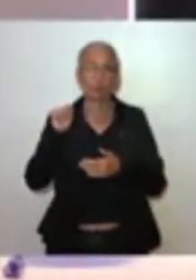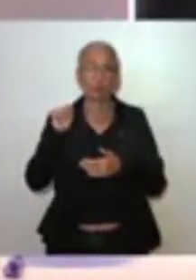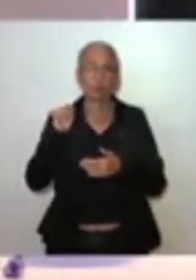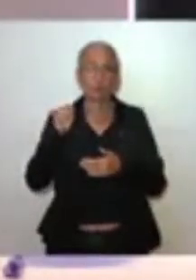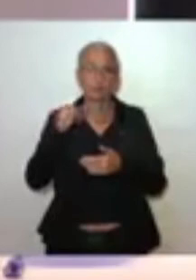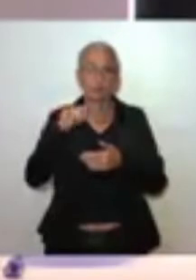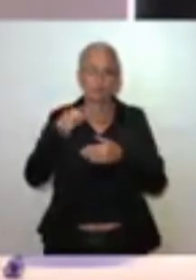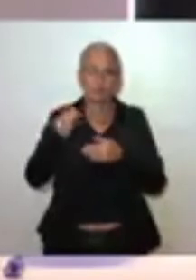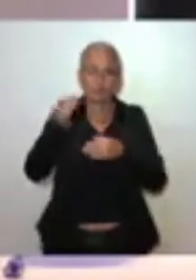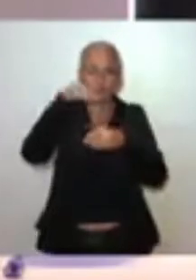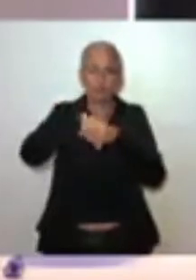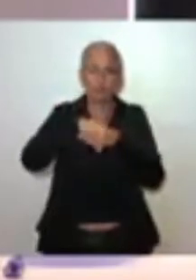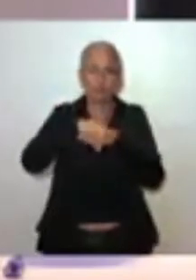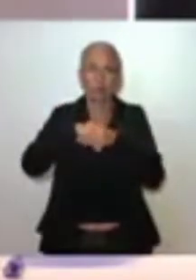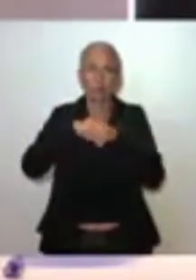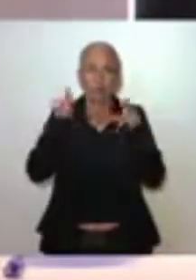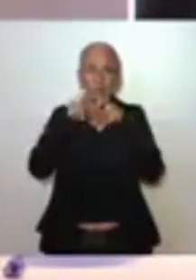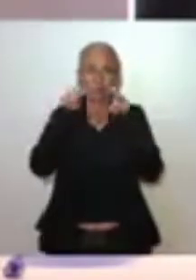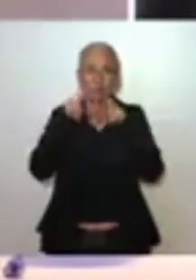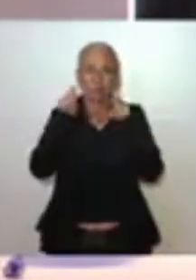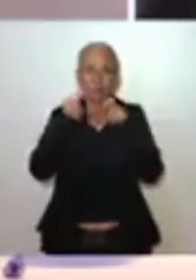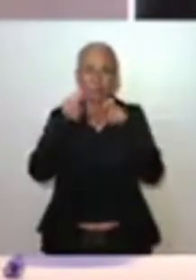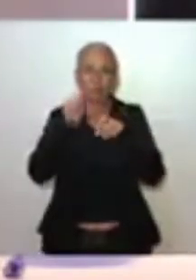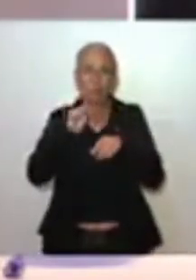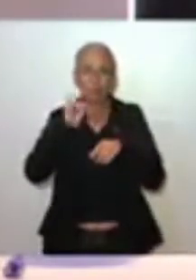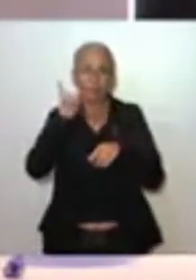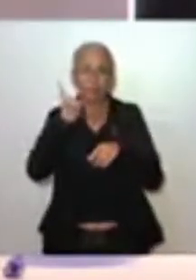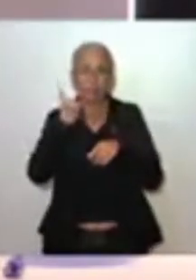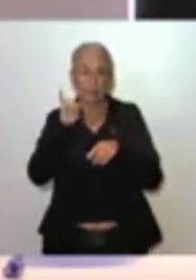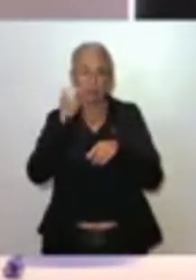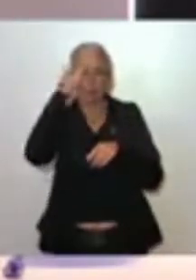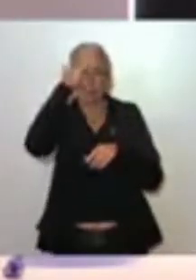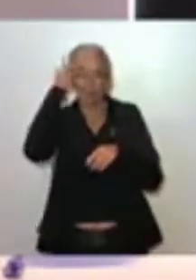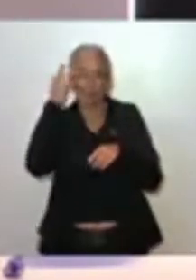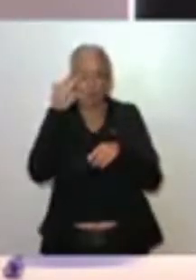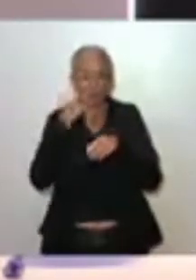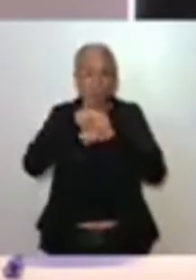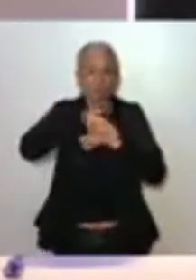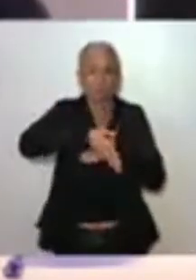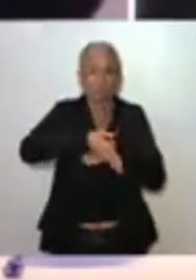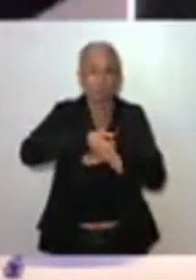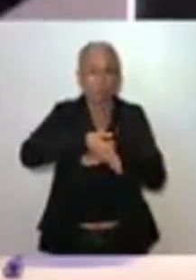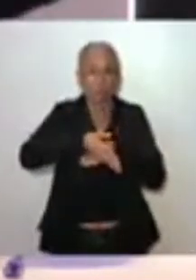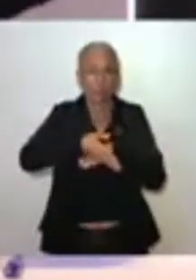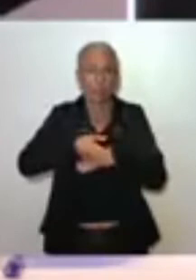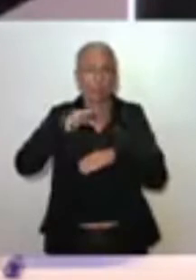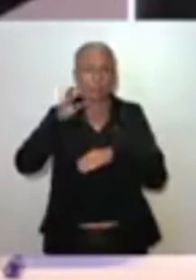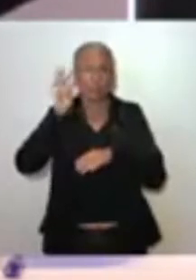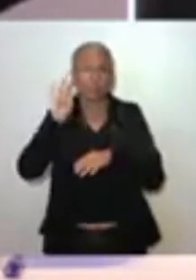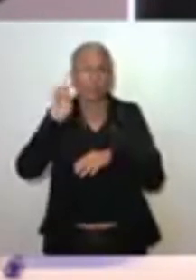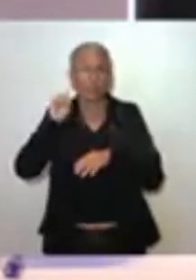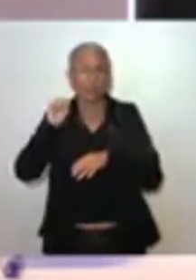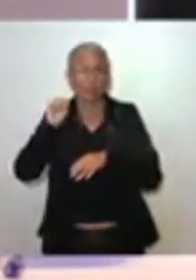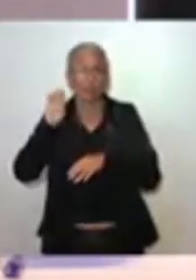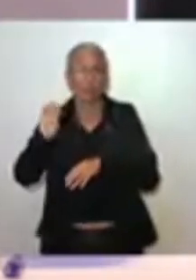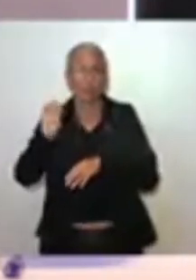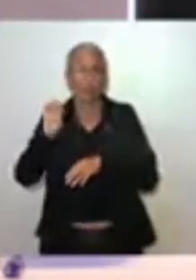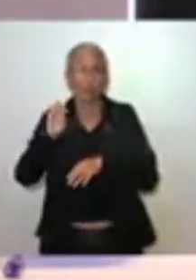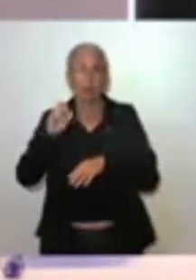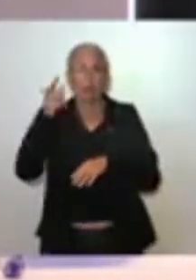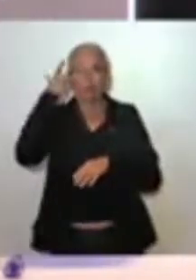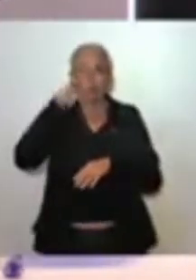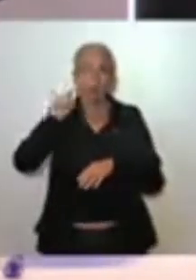sistema de modo que se alguém invadir o sistema do TSE não consegue operar